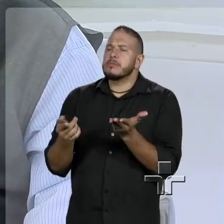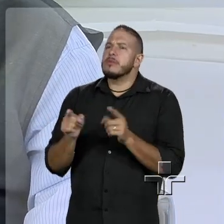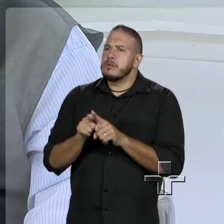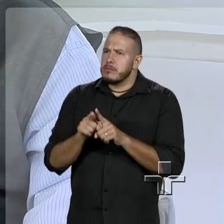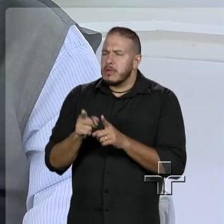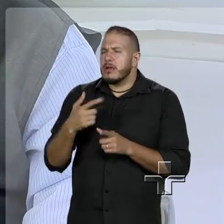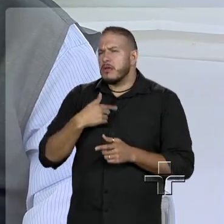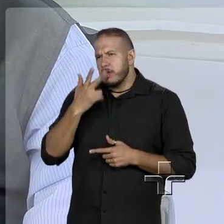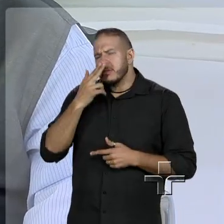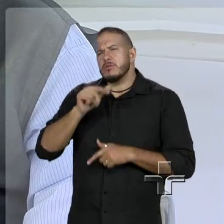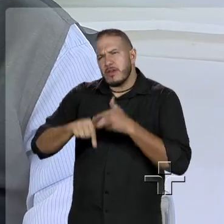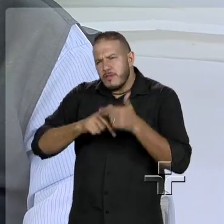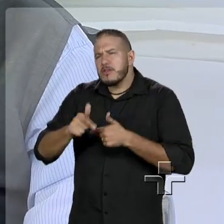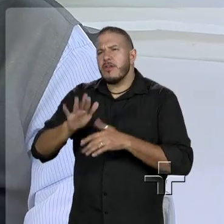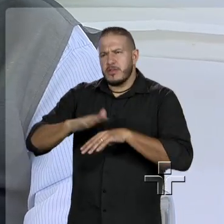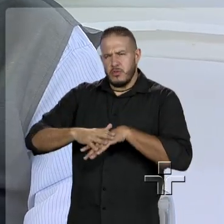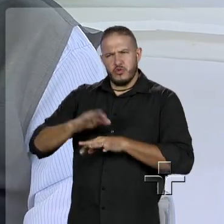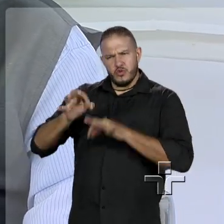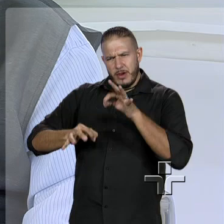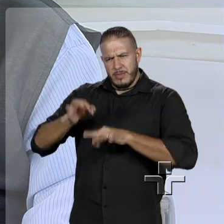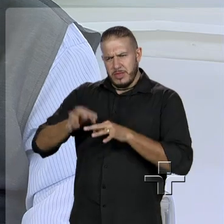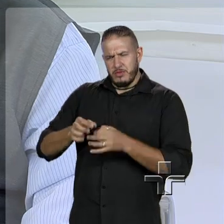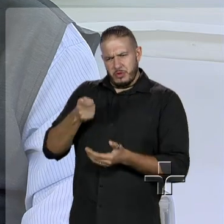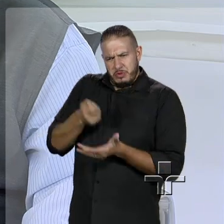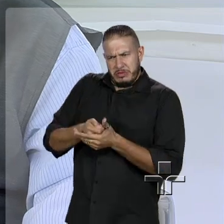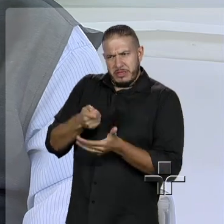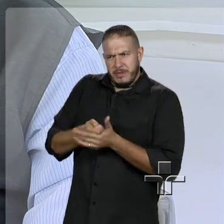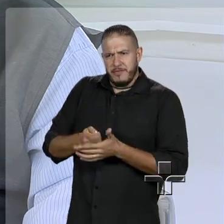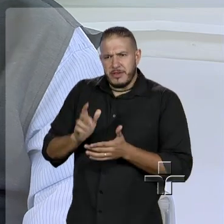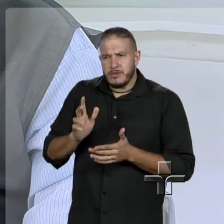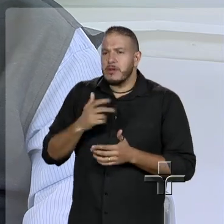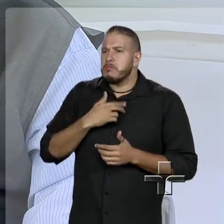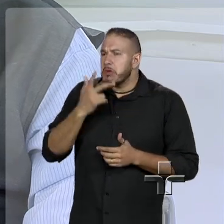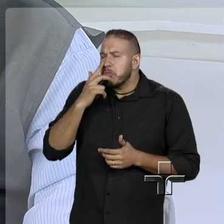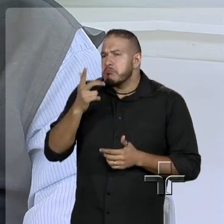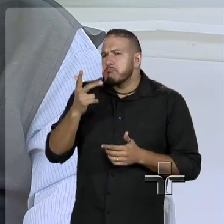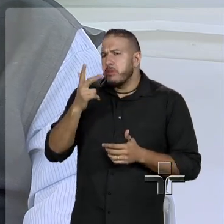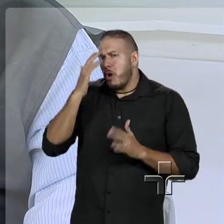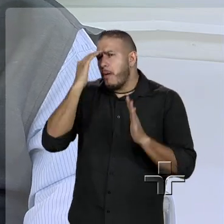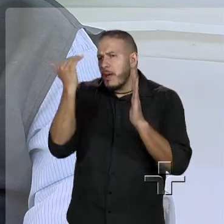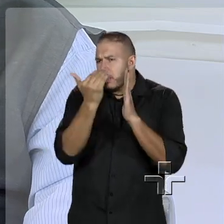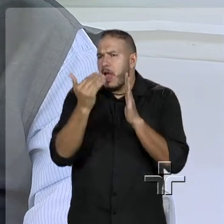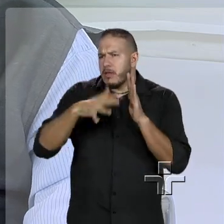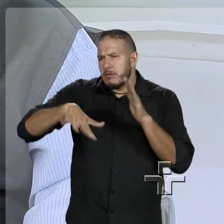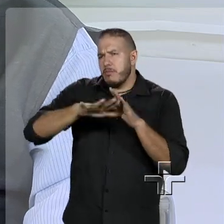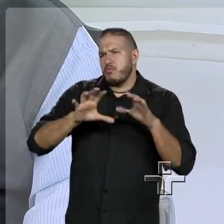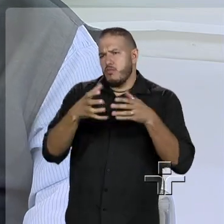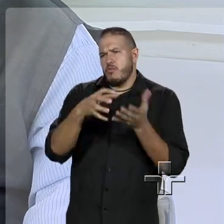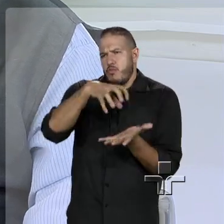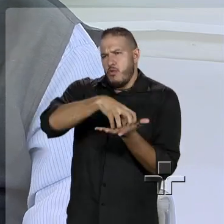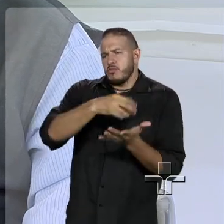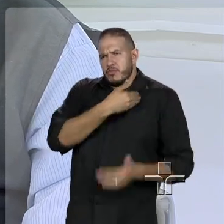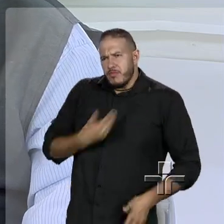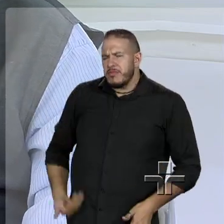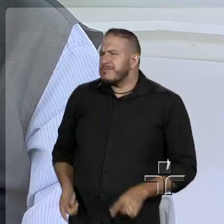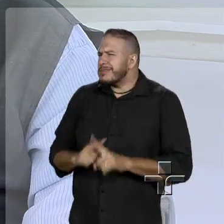um pouco, talvez, severo demais. O BNDES é um órgão do governo. E ninguém pode esperar